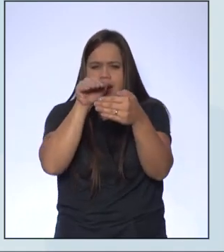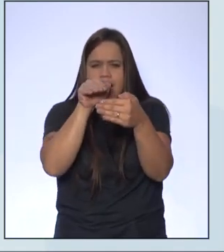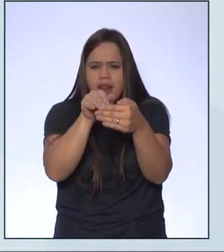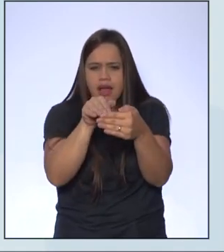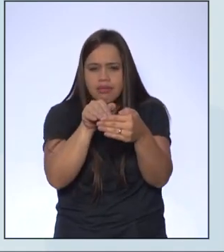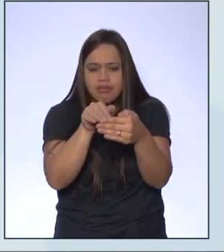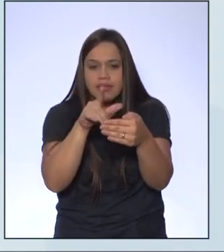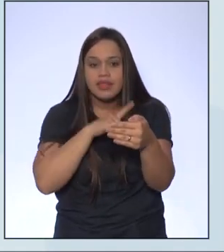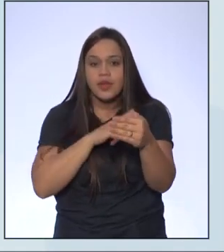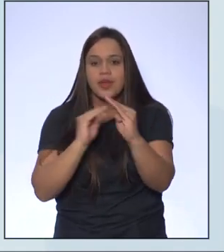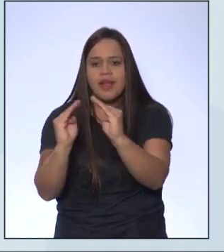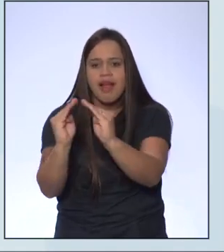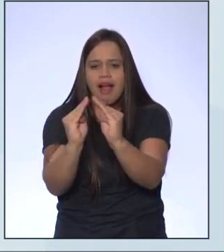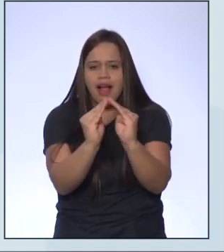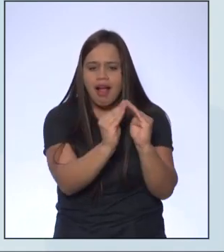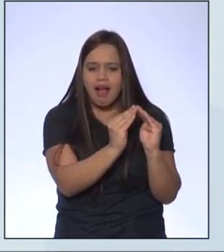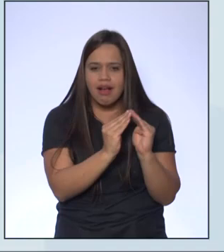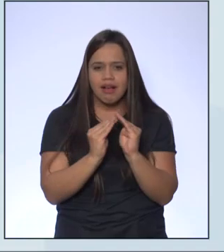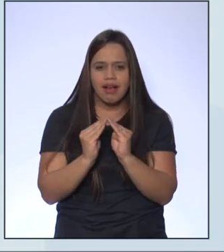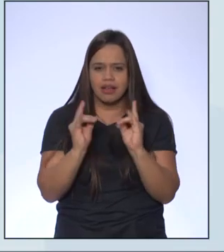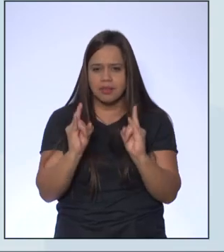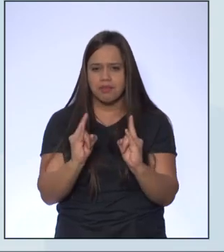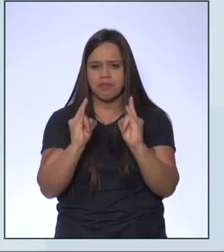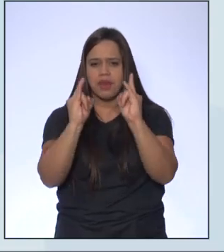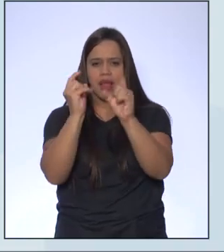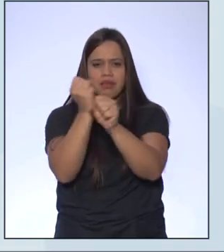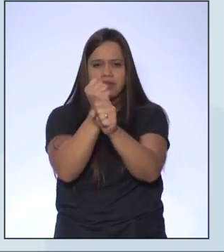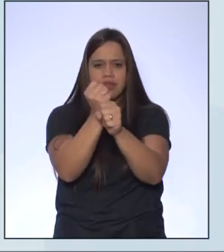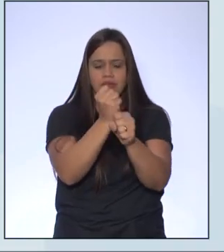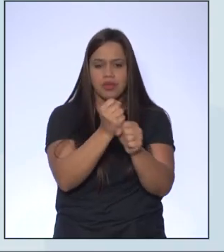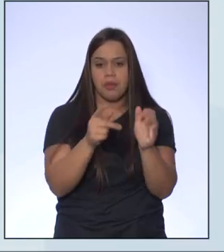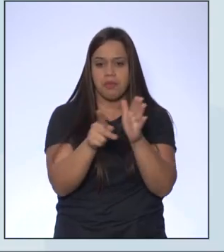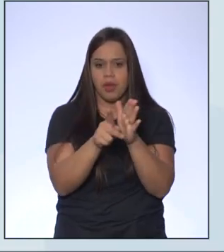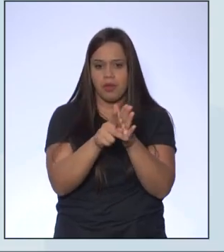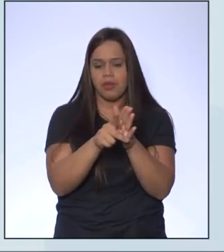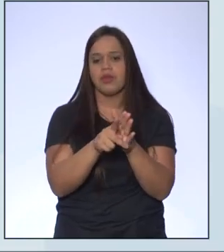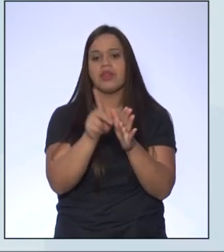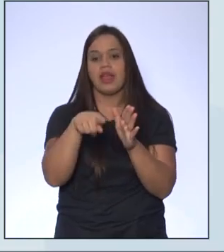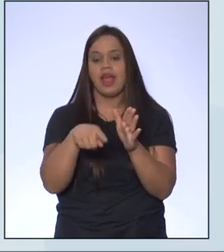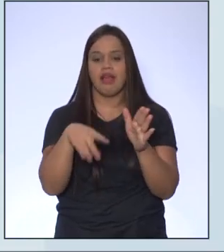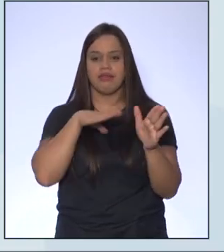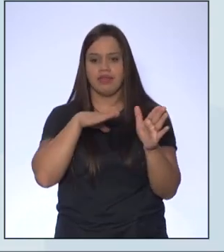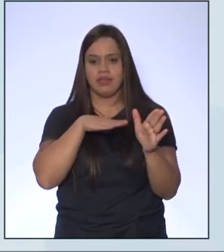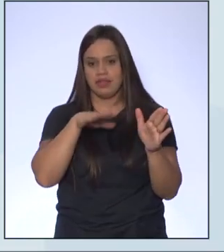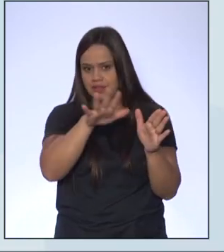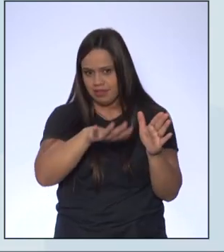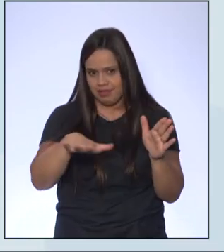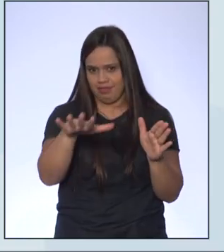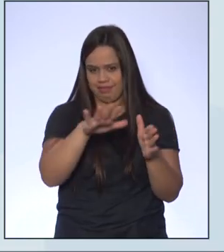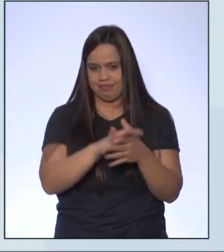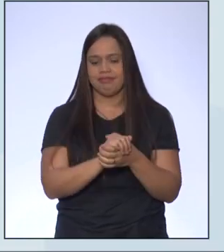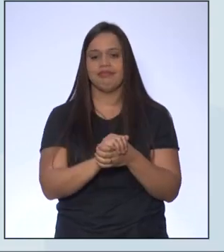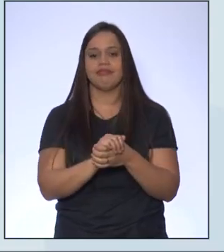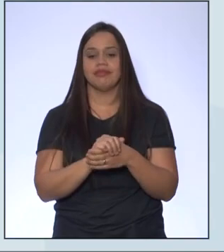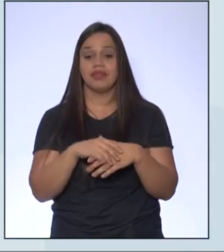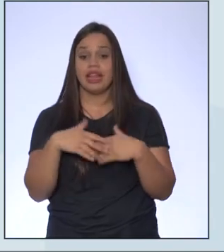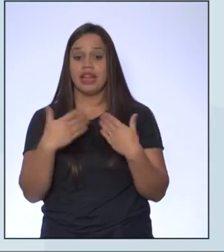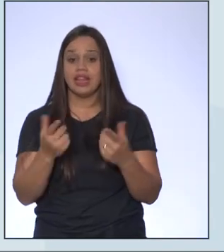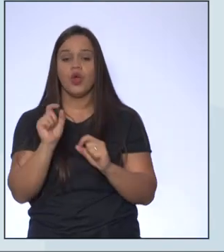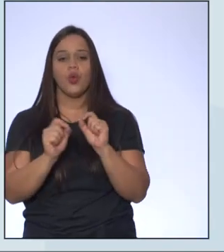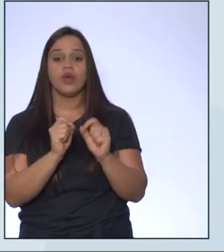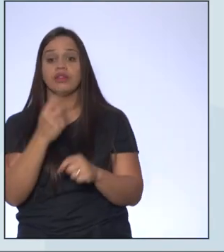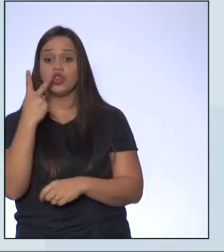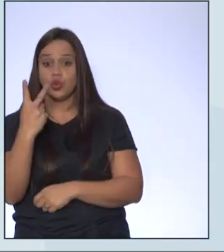tem habitações, né? Prédios, construções, que é a parte urbana da cidade, né? Então, são